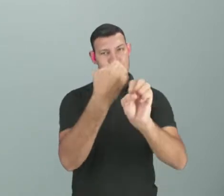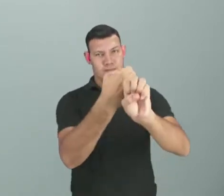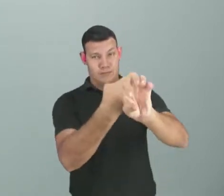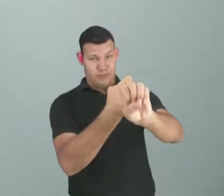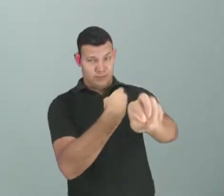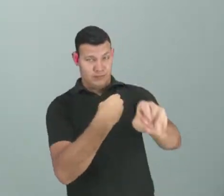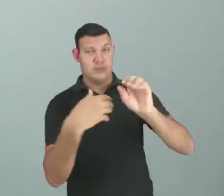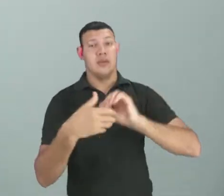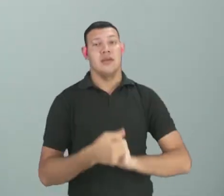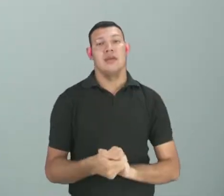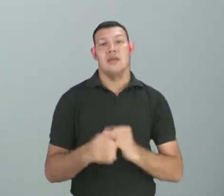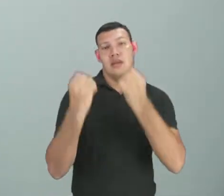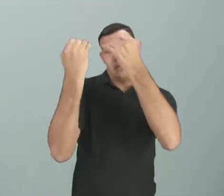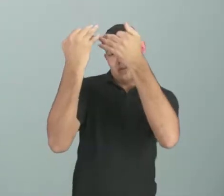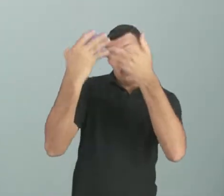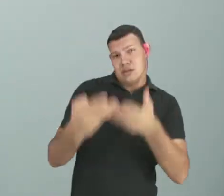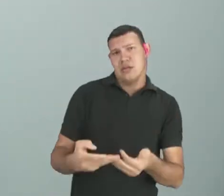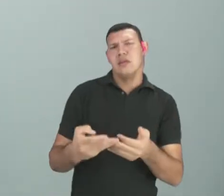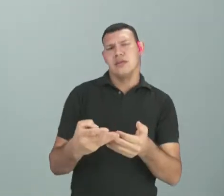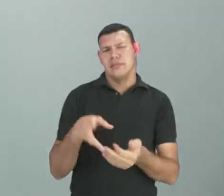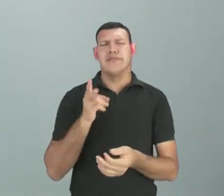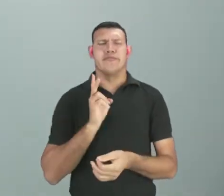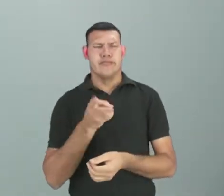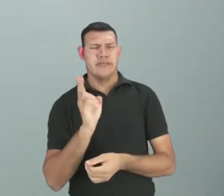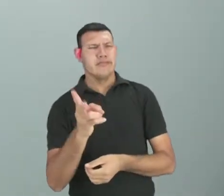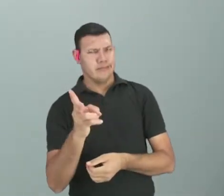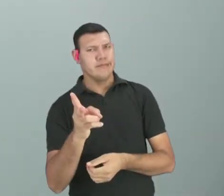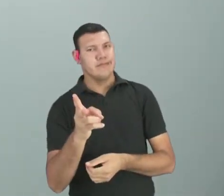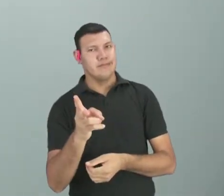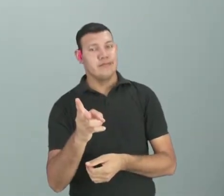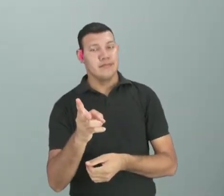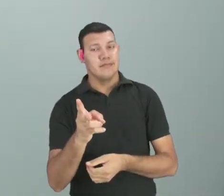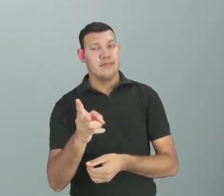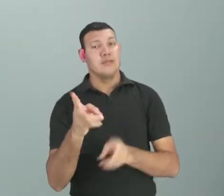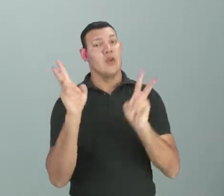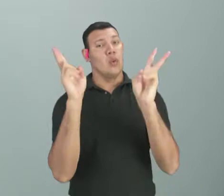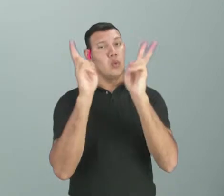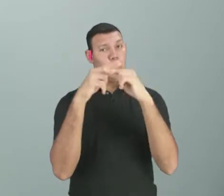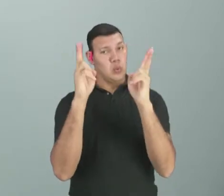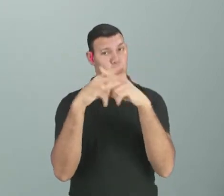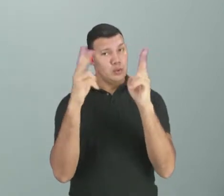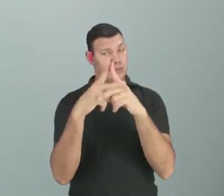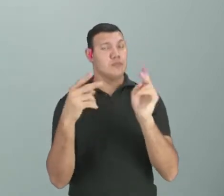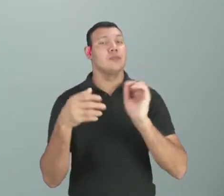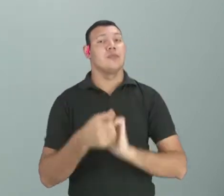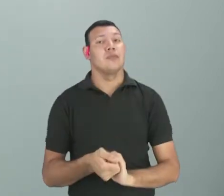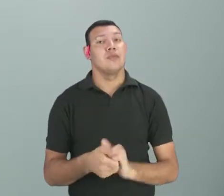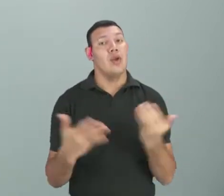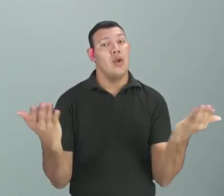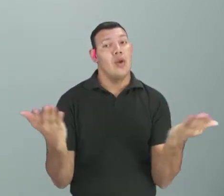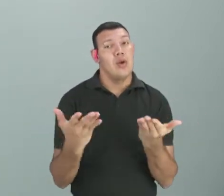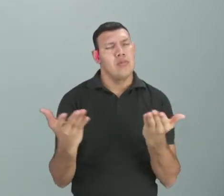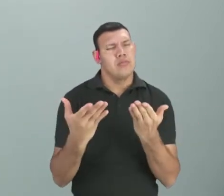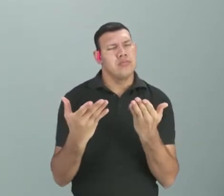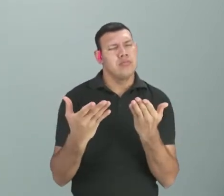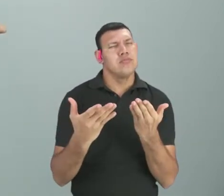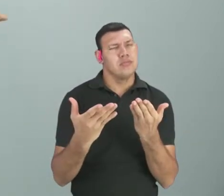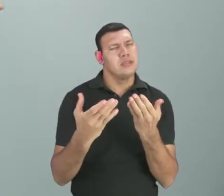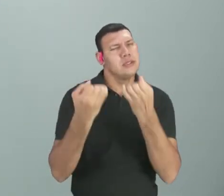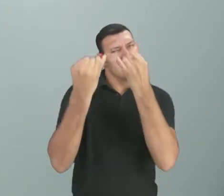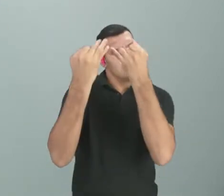remotas, nós vamos continuar falando, na verdade, sobre as lutas, mas hoje a gente vai falar um pouquinho sobre